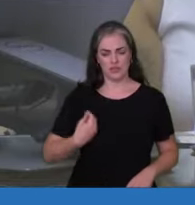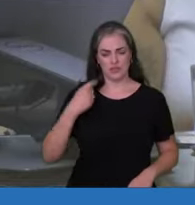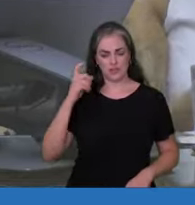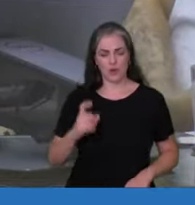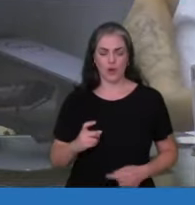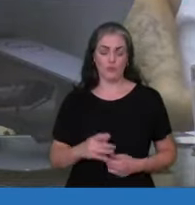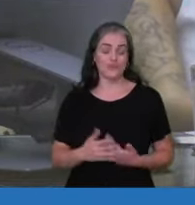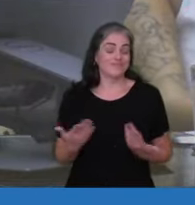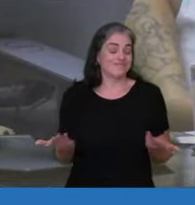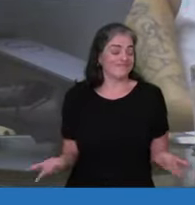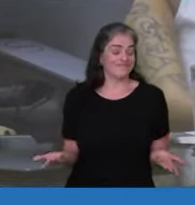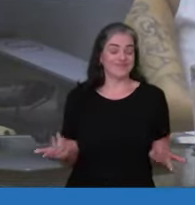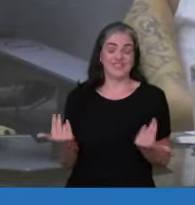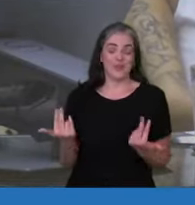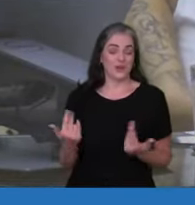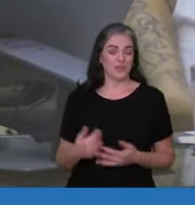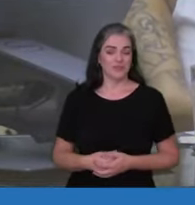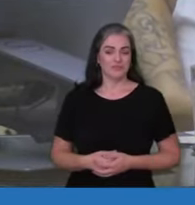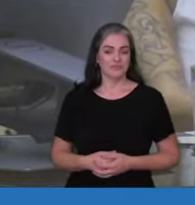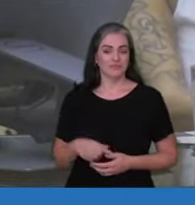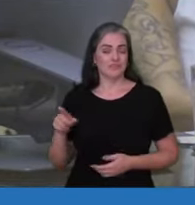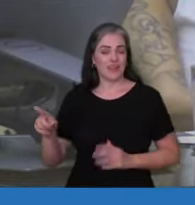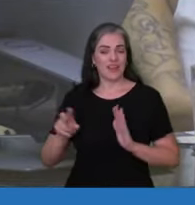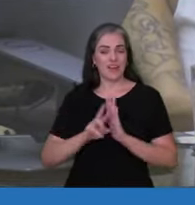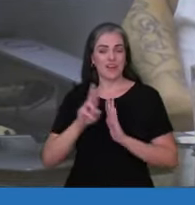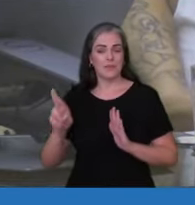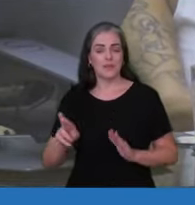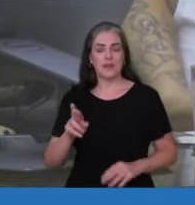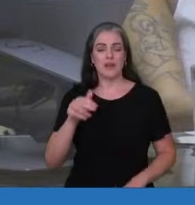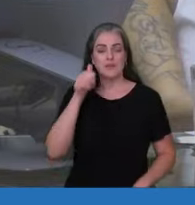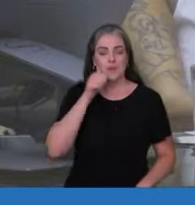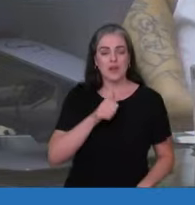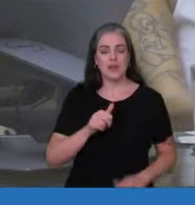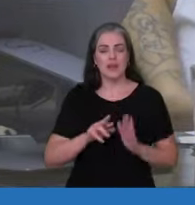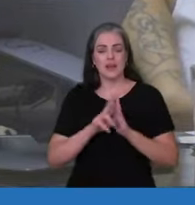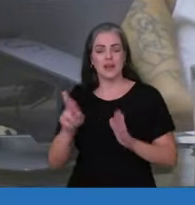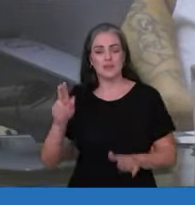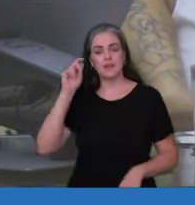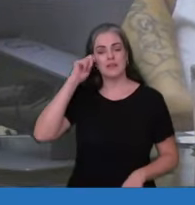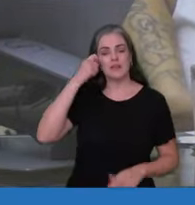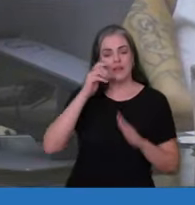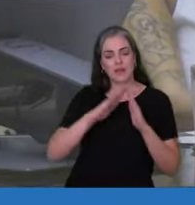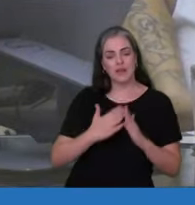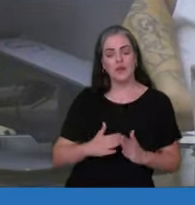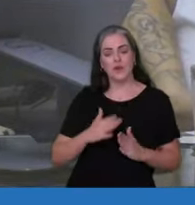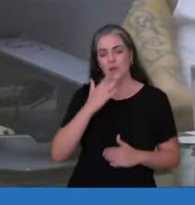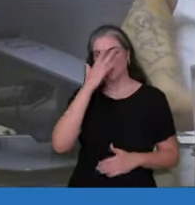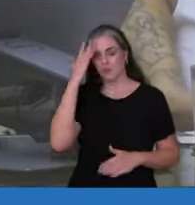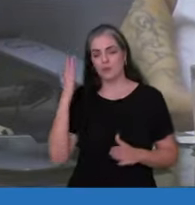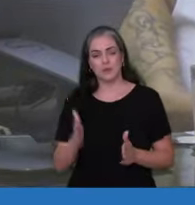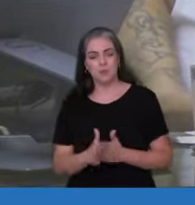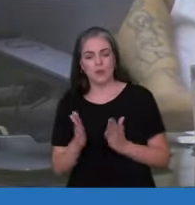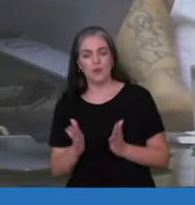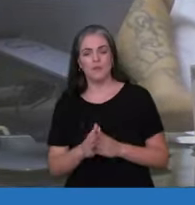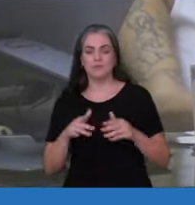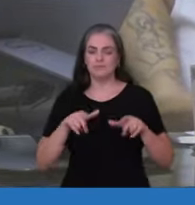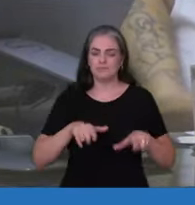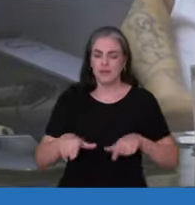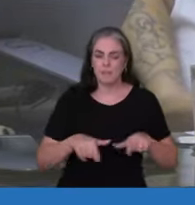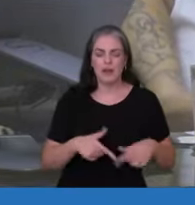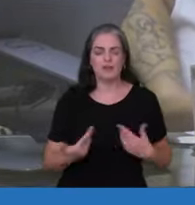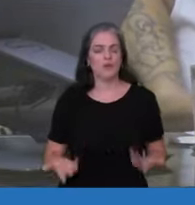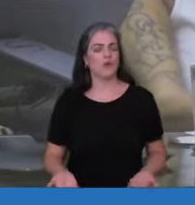das mulheres, dos negros e negras periféricos, dos pobres, dos trabalhadores e trabalhadoras, dos que nada tinham